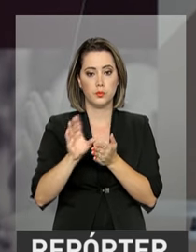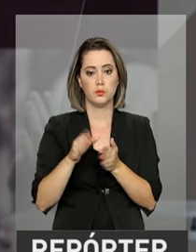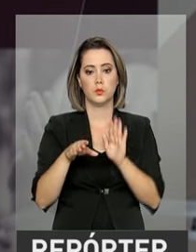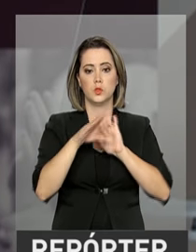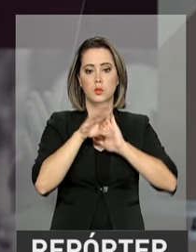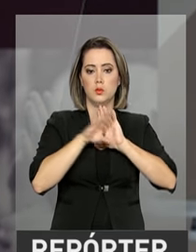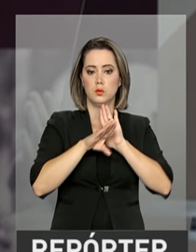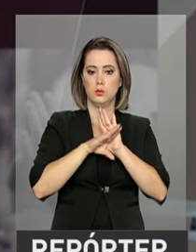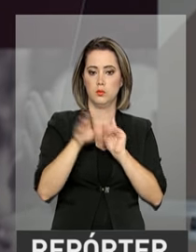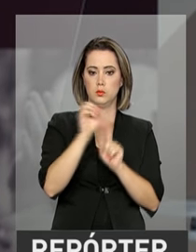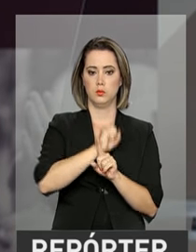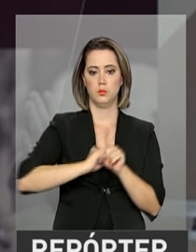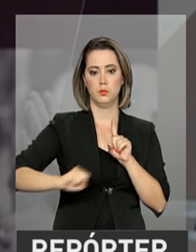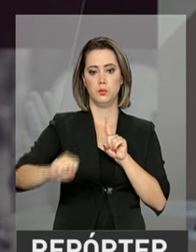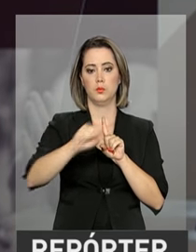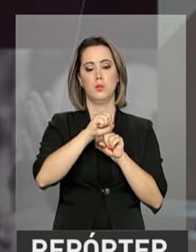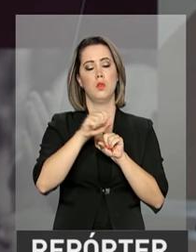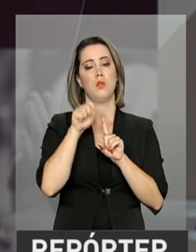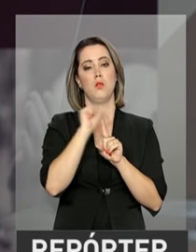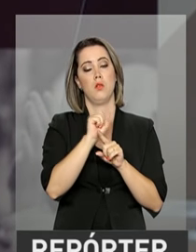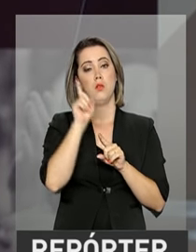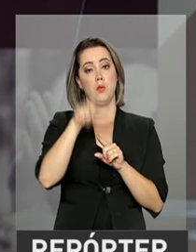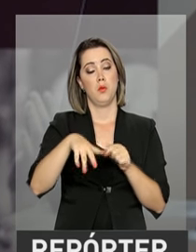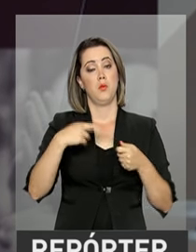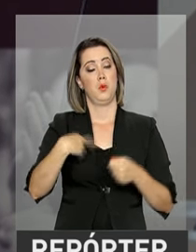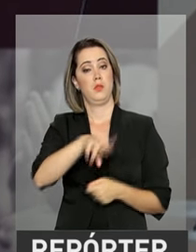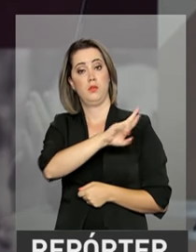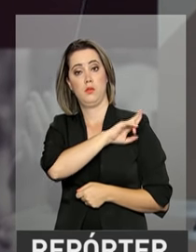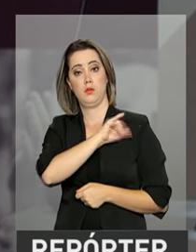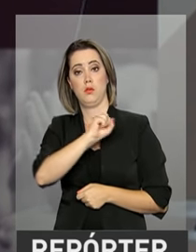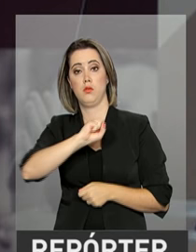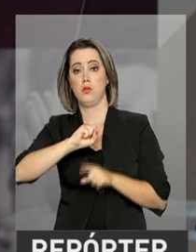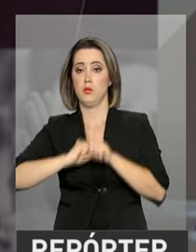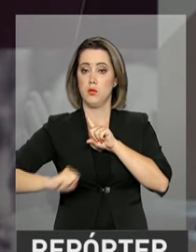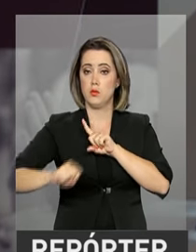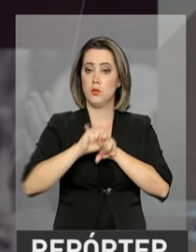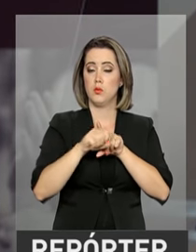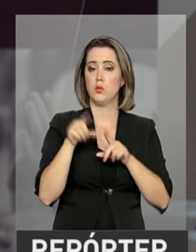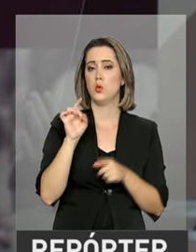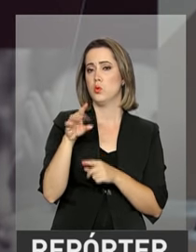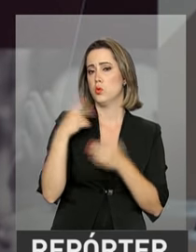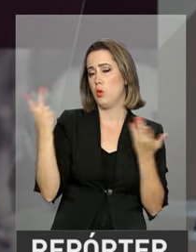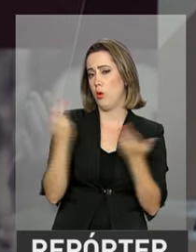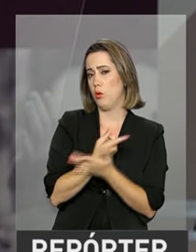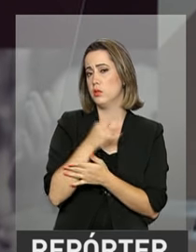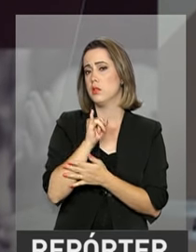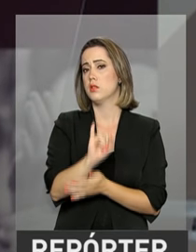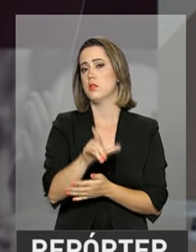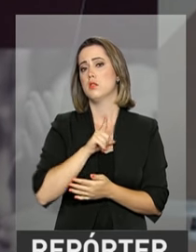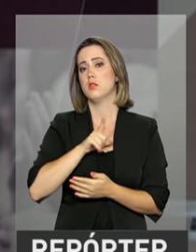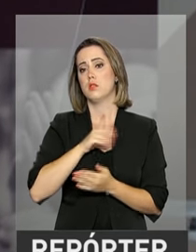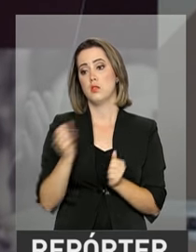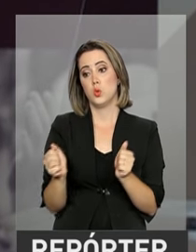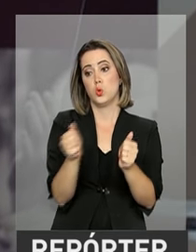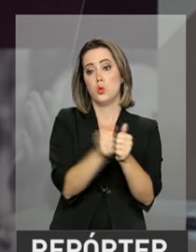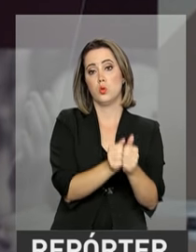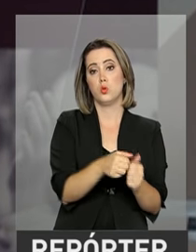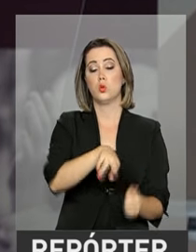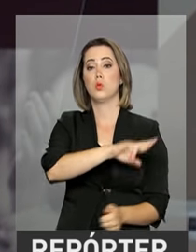programas sociais, exige responsabilidade social, que só existe de verdade se acompanhada